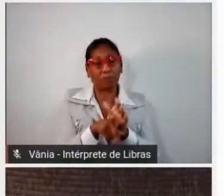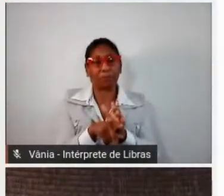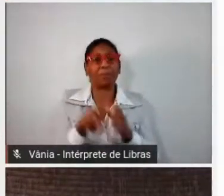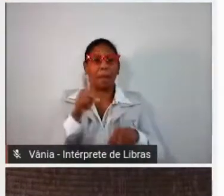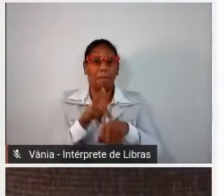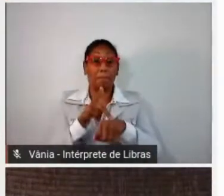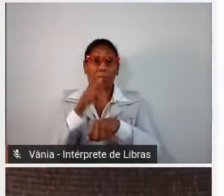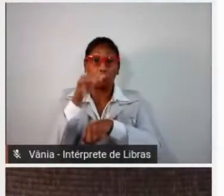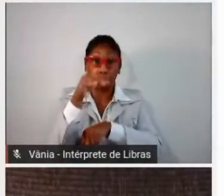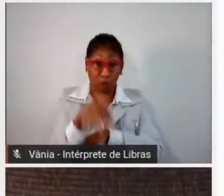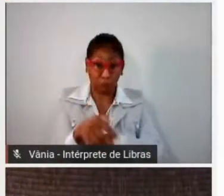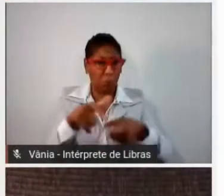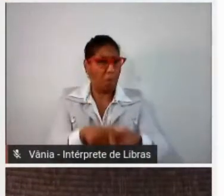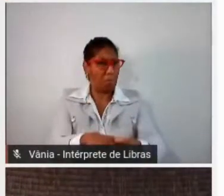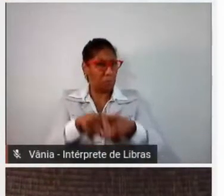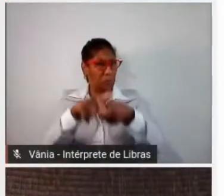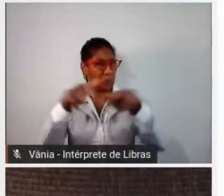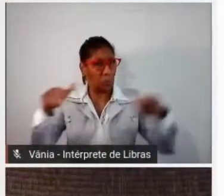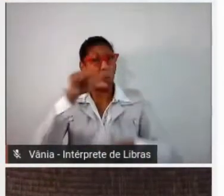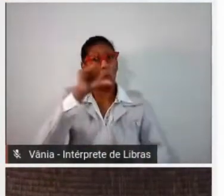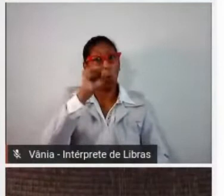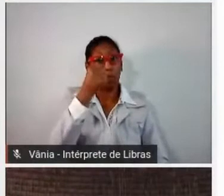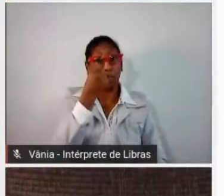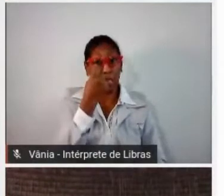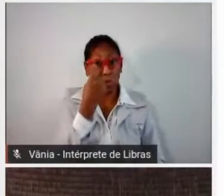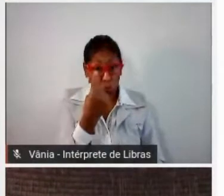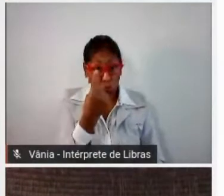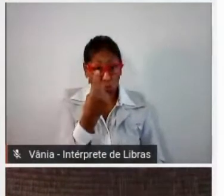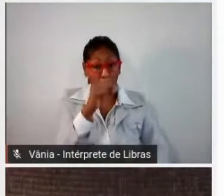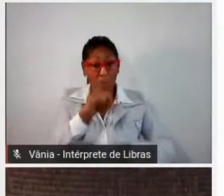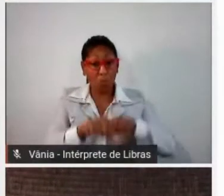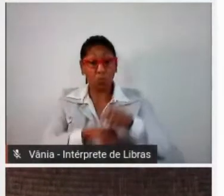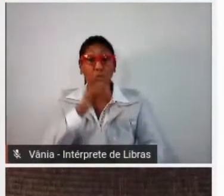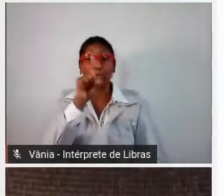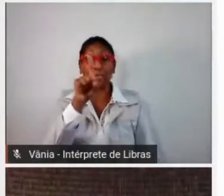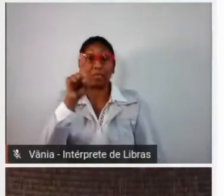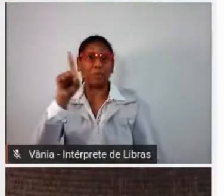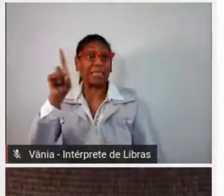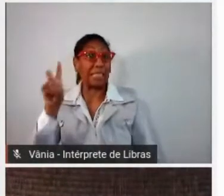aumento expressivo de hospitalizações, de 81 para 115, está batendo lá em